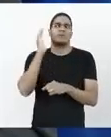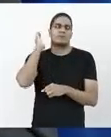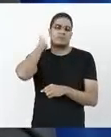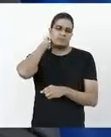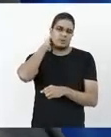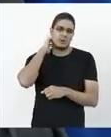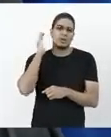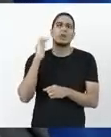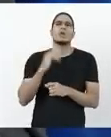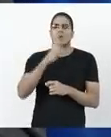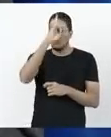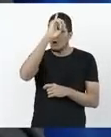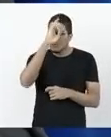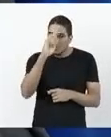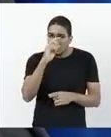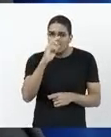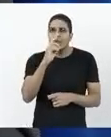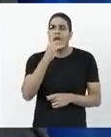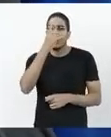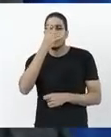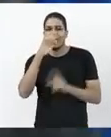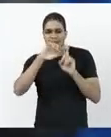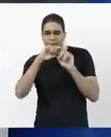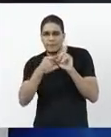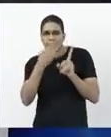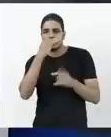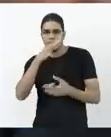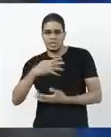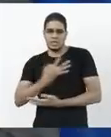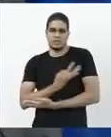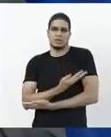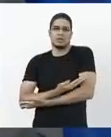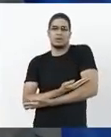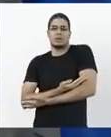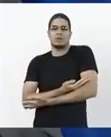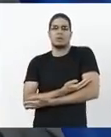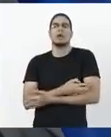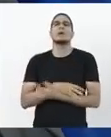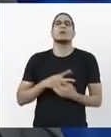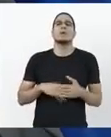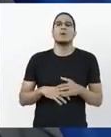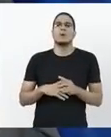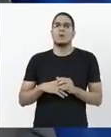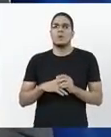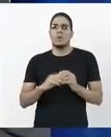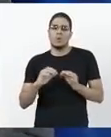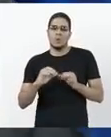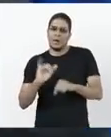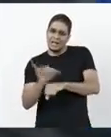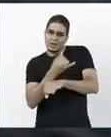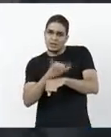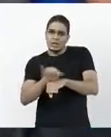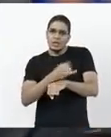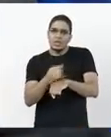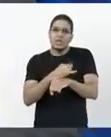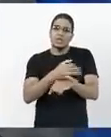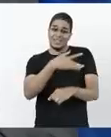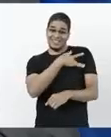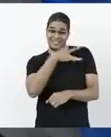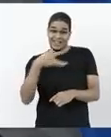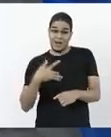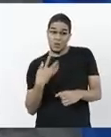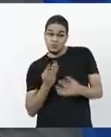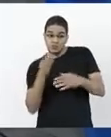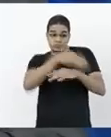programa de saúde em casa, para desafogar os hospitais do pronto-socorro da 14